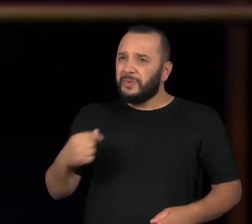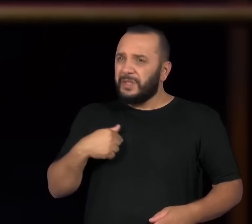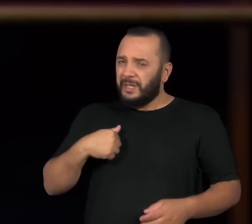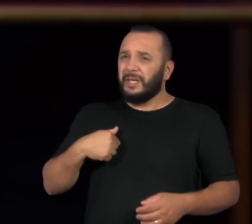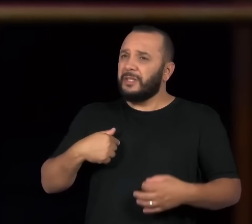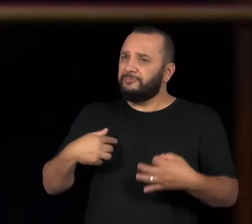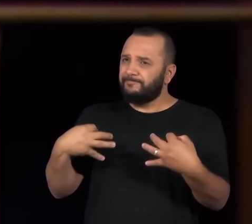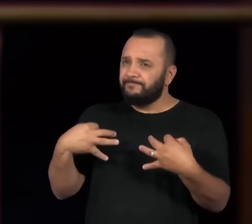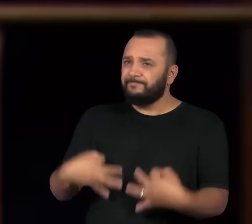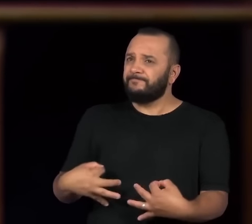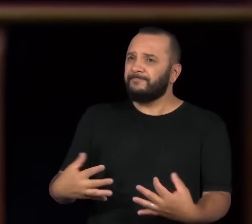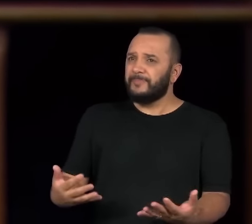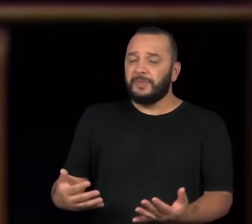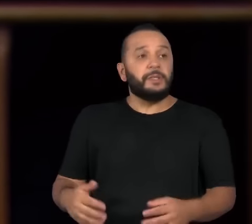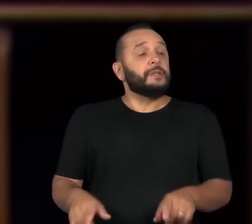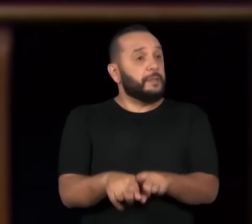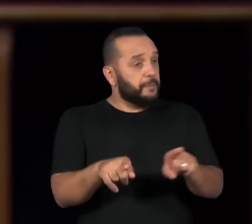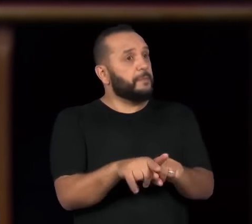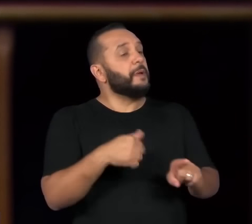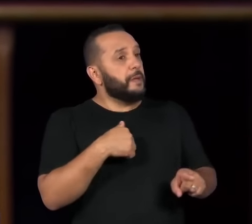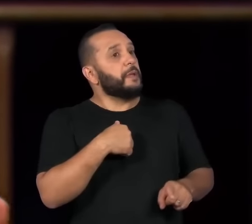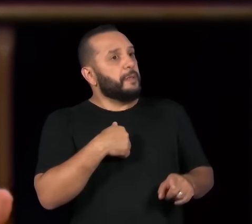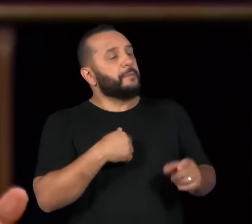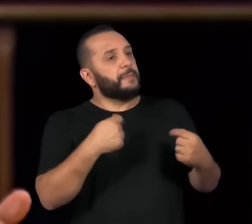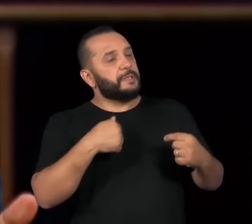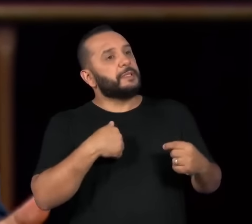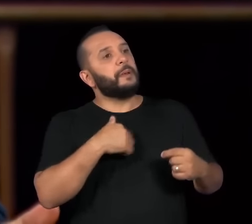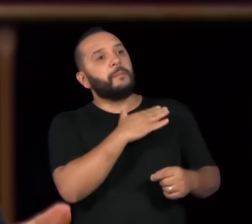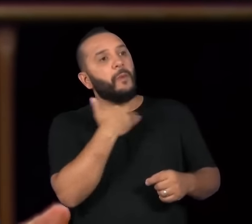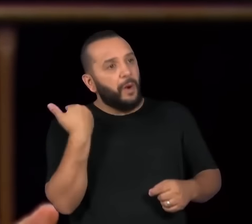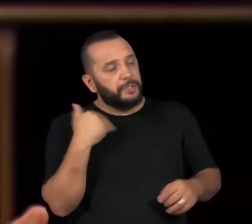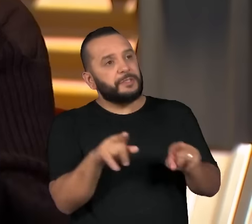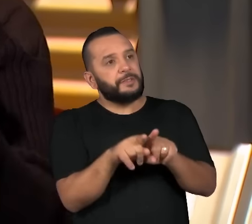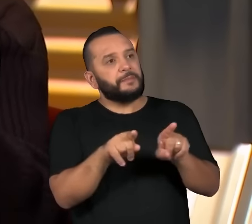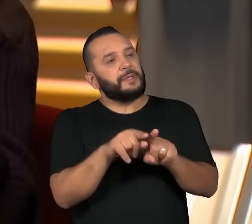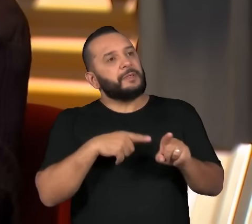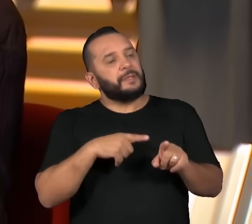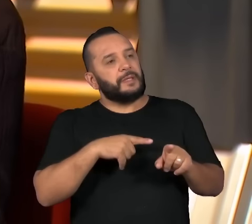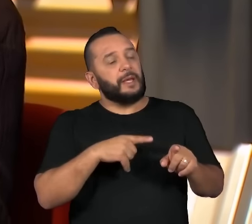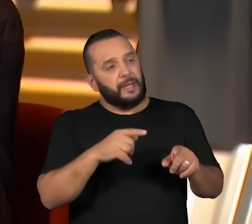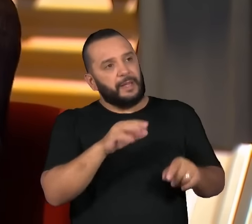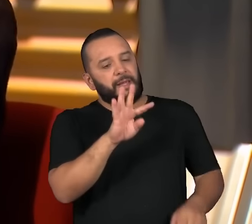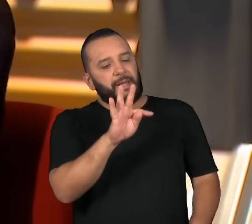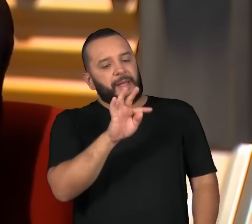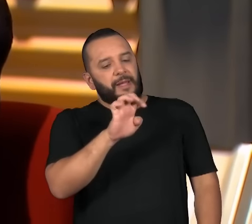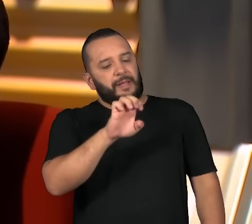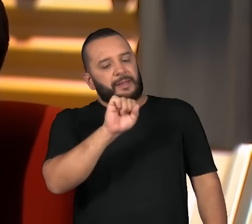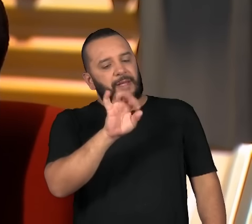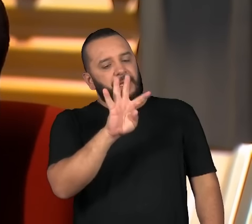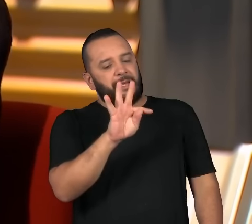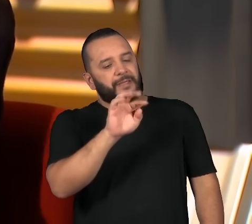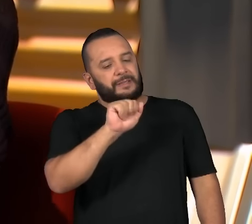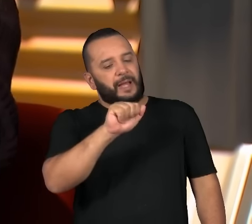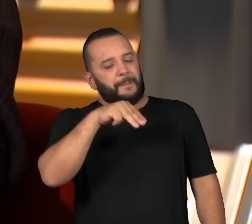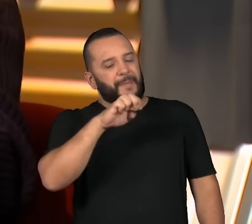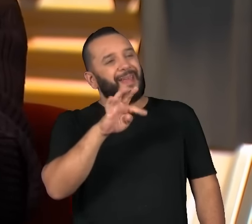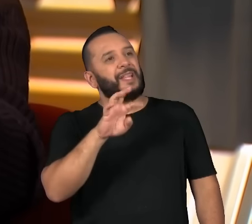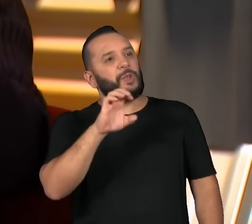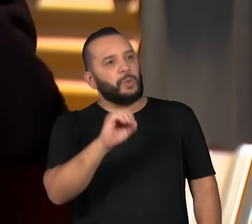Que você... E testamento vital. testamento vital. O que é isso? Testamento vital onde você coloca ali os seus limites